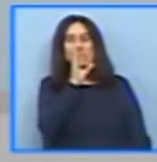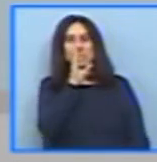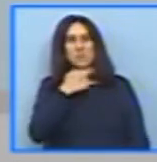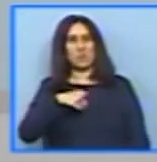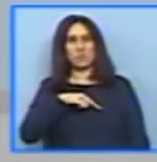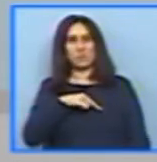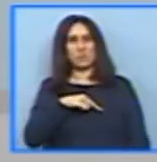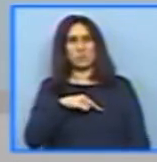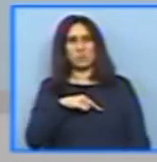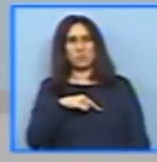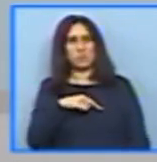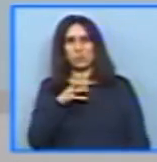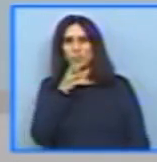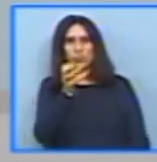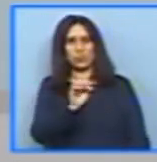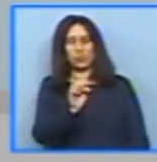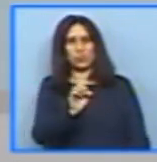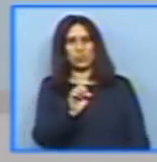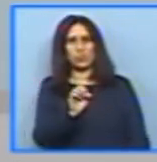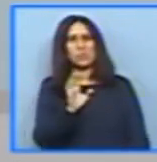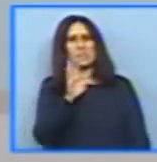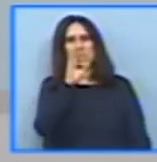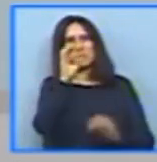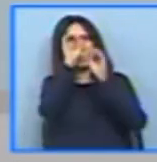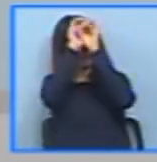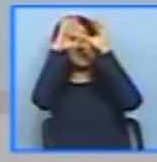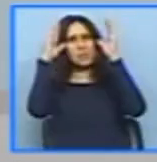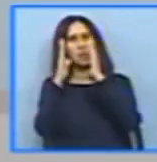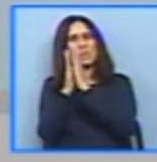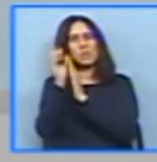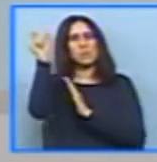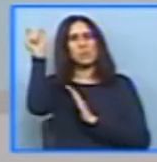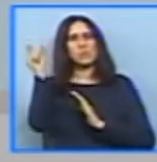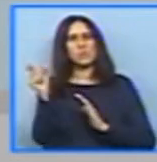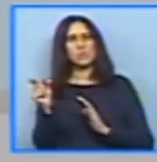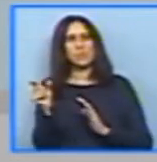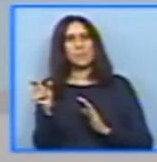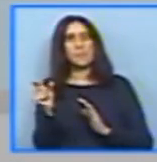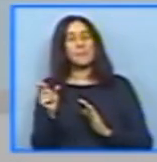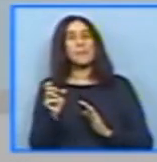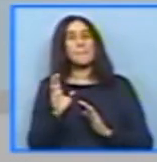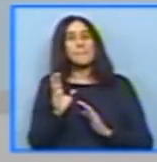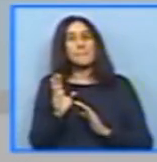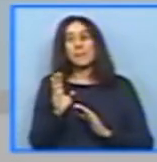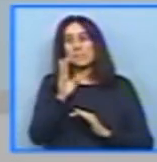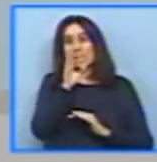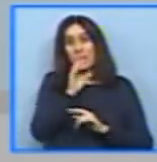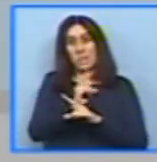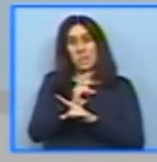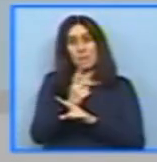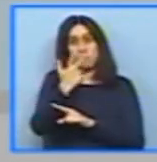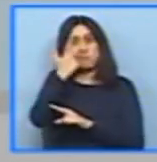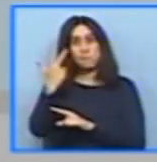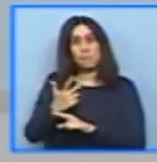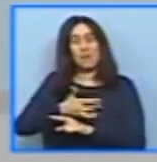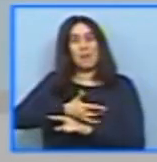introduzíssemos, se nós tivéssemos uma concepção de Deus que não contemplasse esta dimensão de plenitude,